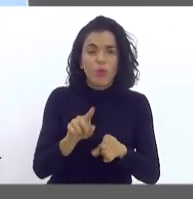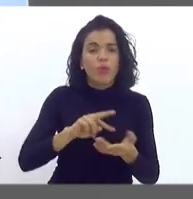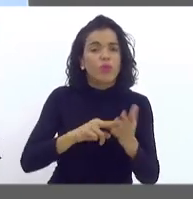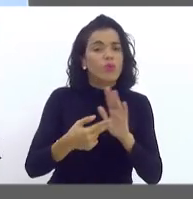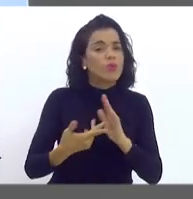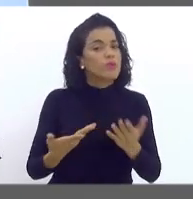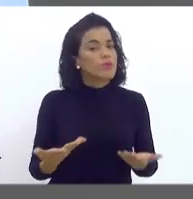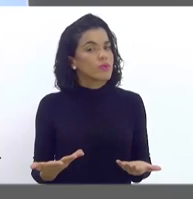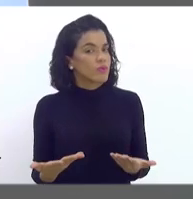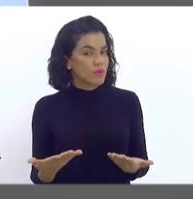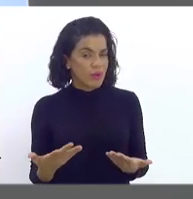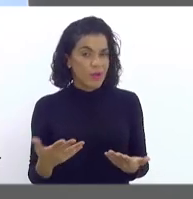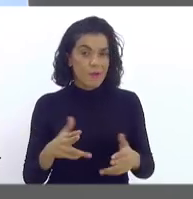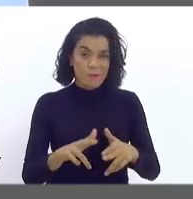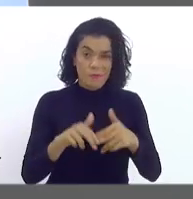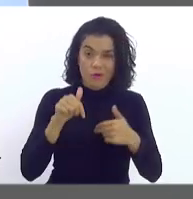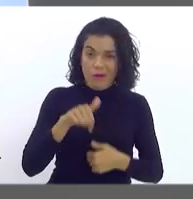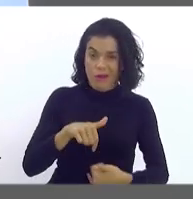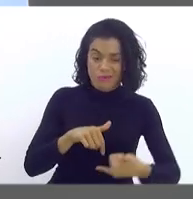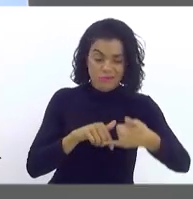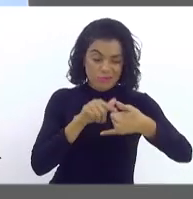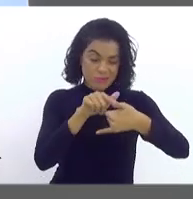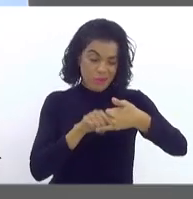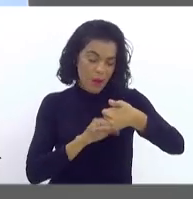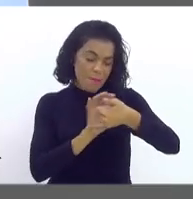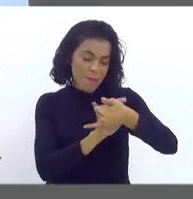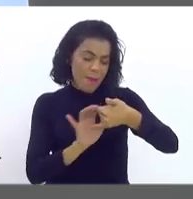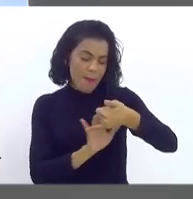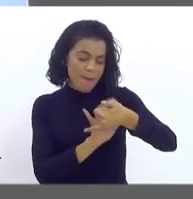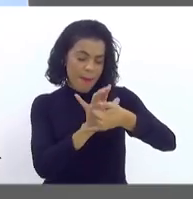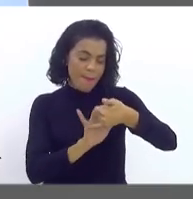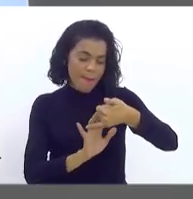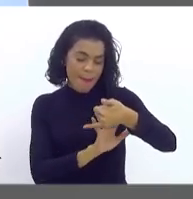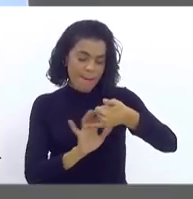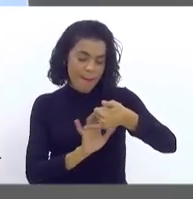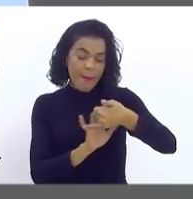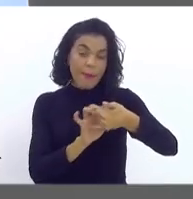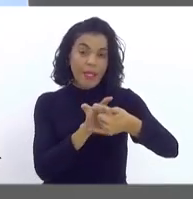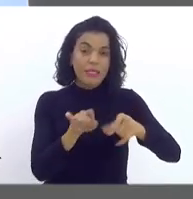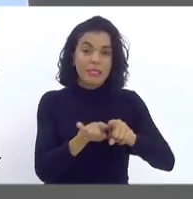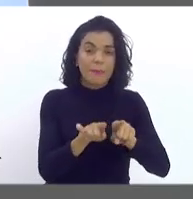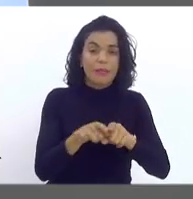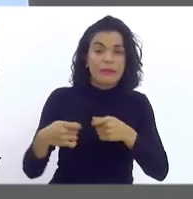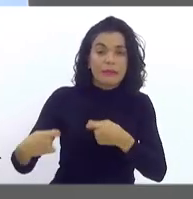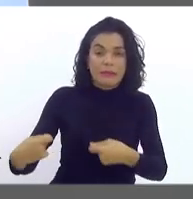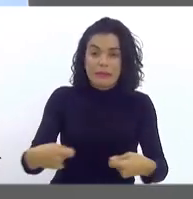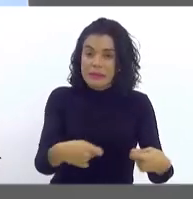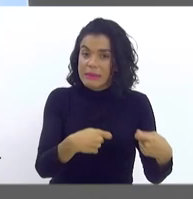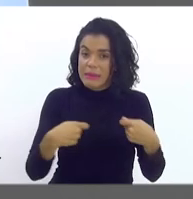dizer? Que, através do celular, através da demanda